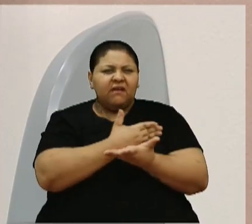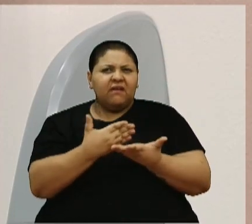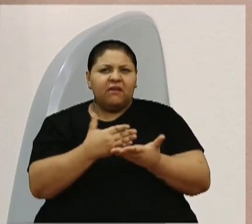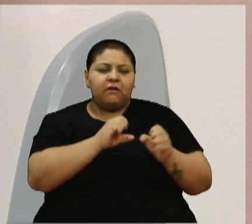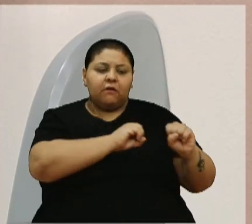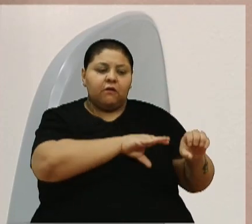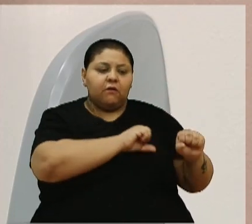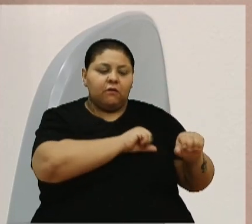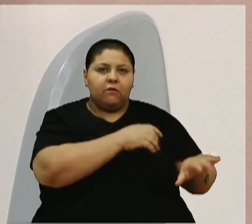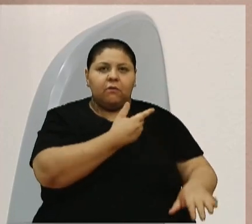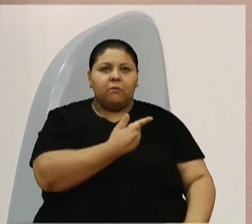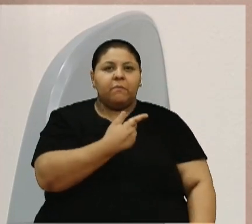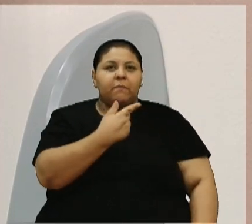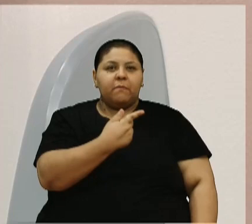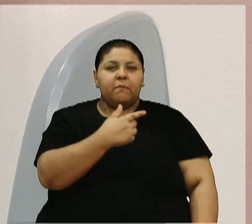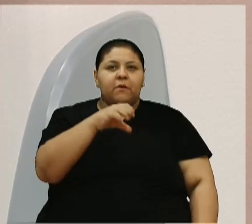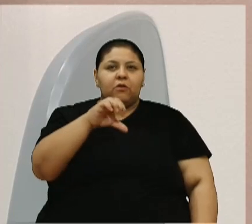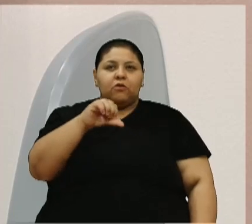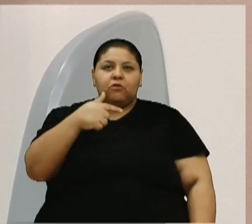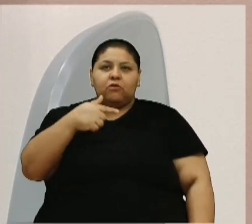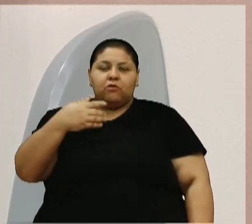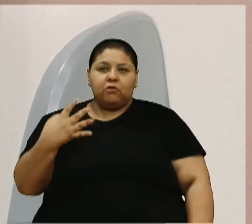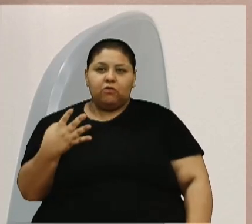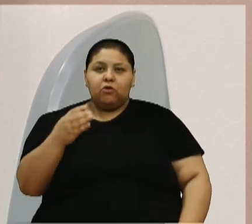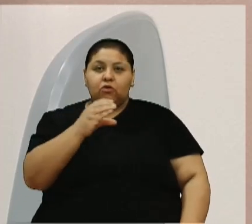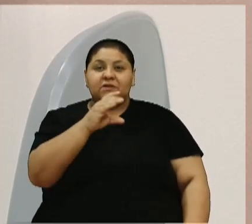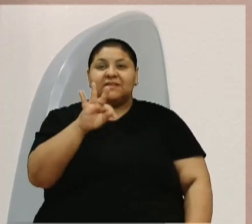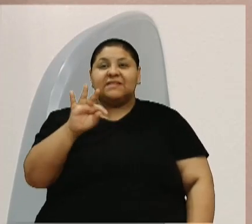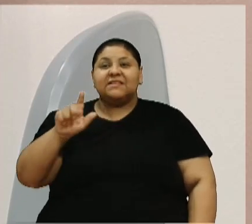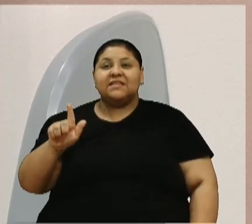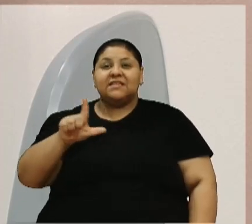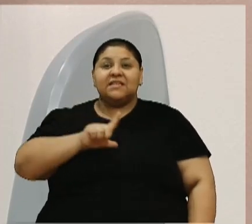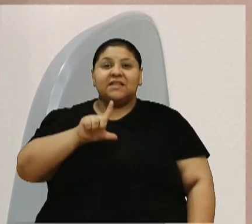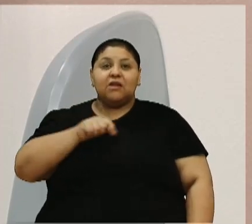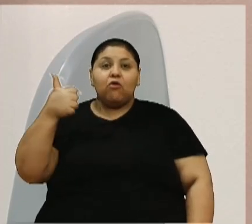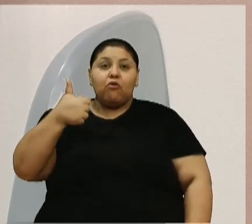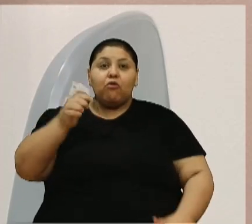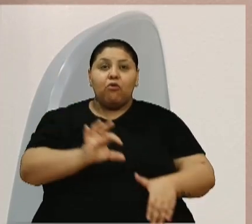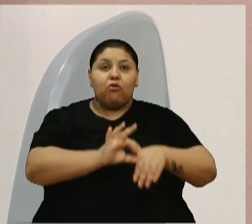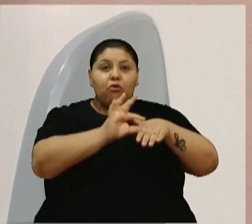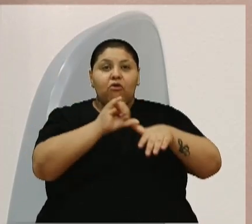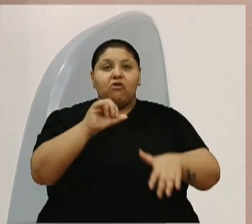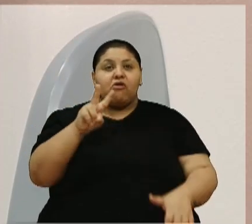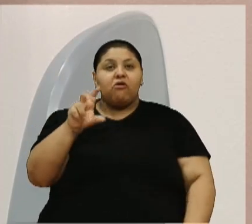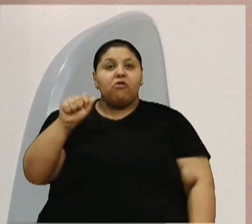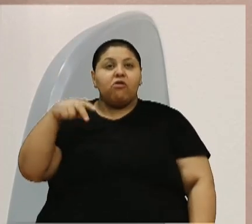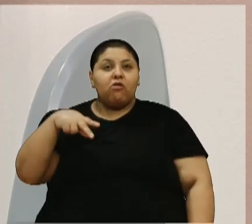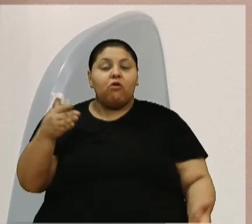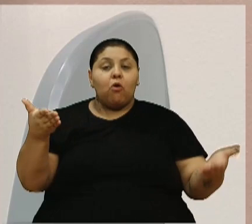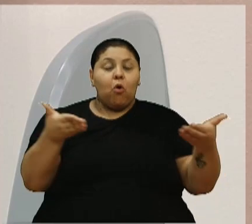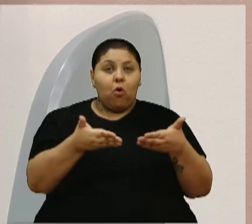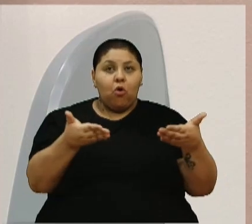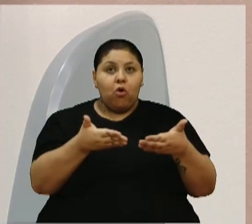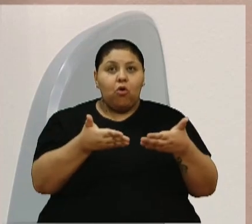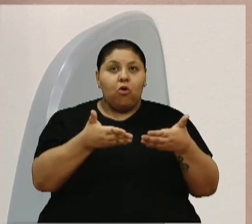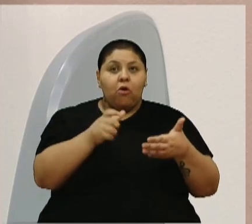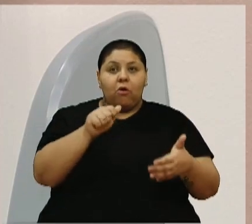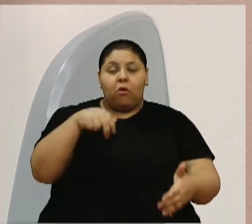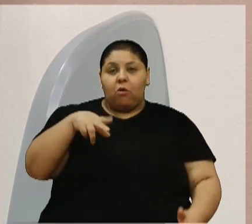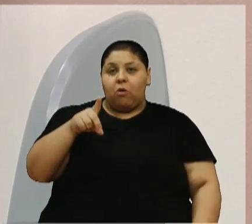de 1974, o CTG Porteira da Amizade teve como primeiro patrão Ivan Vargas. Atualmente,